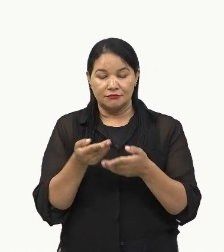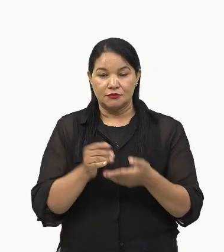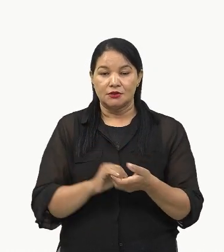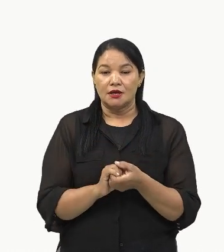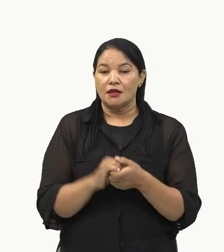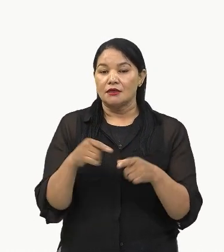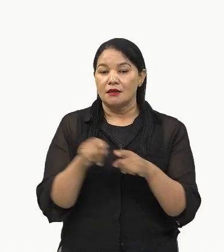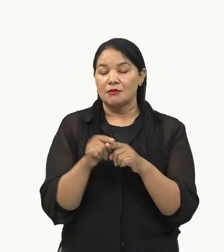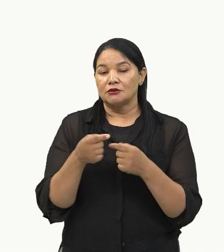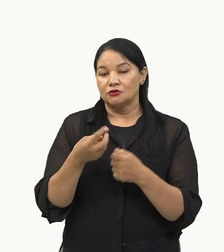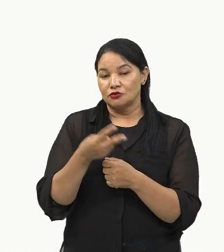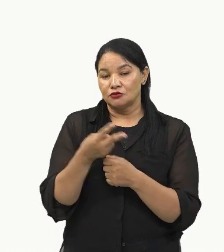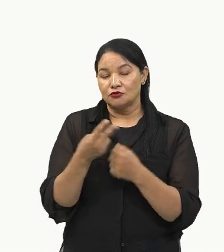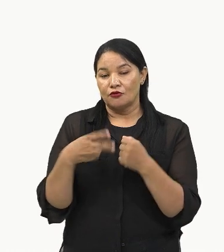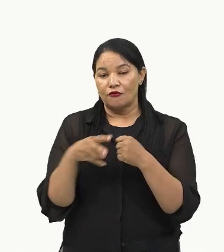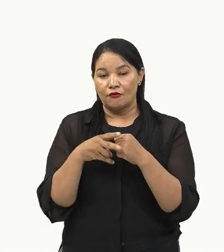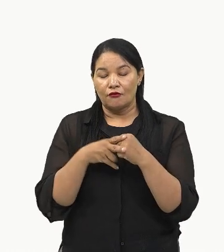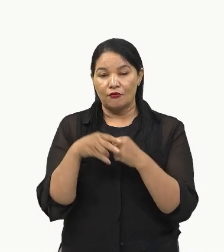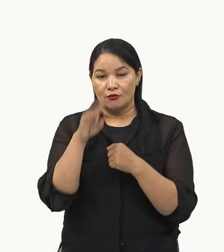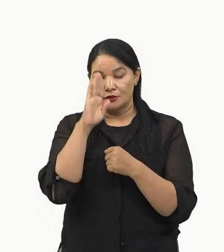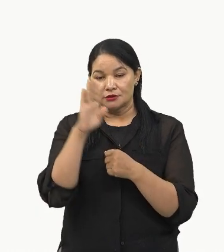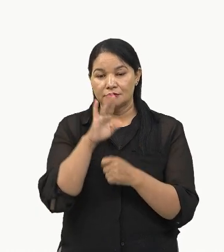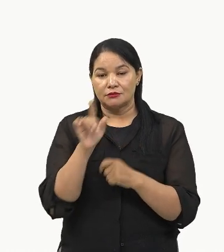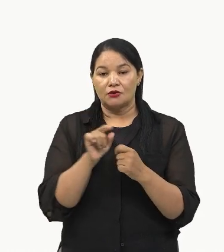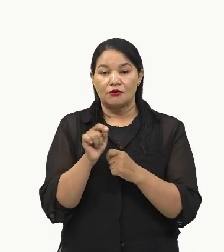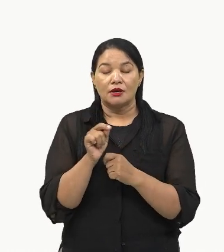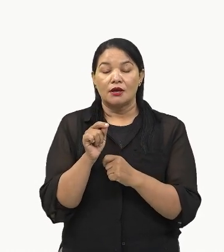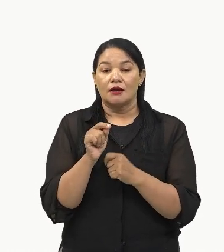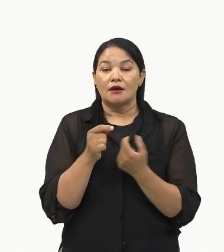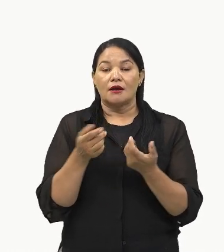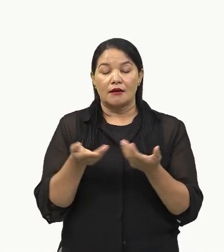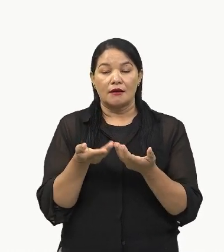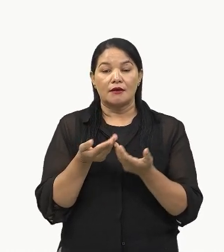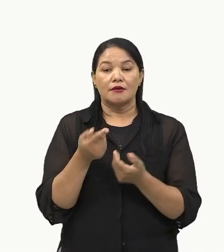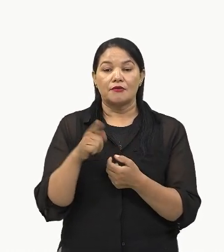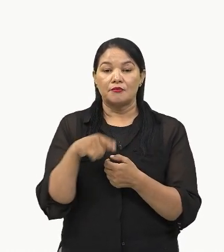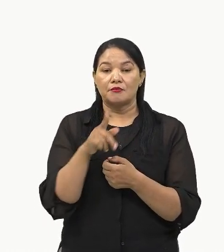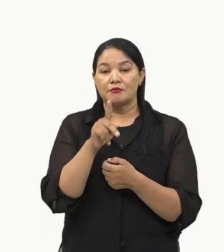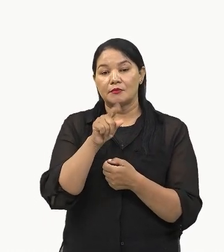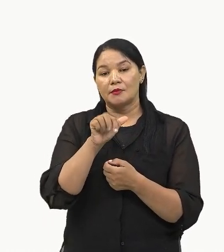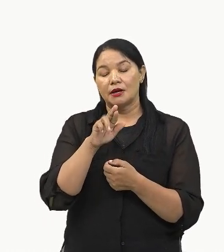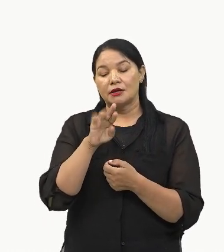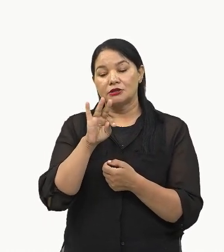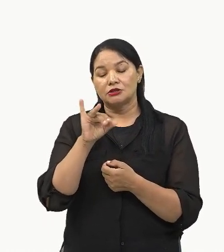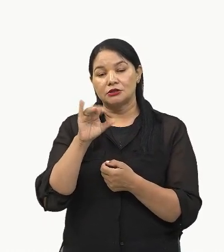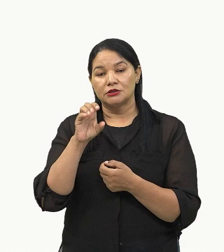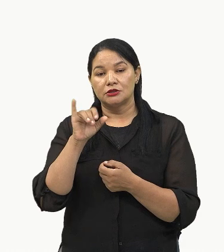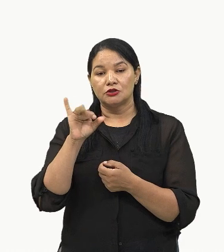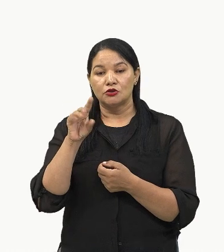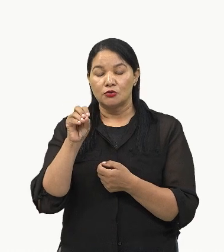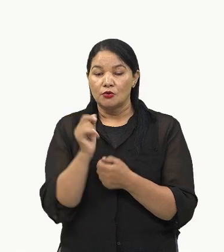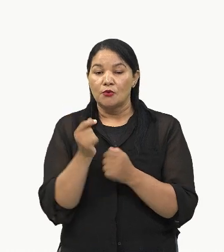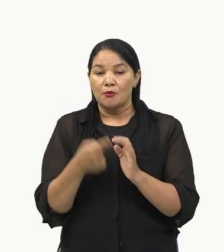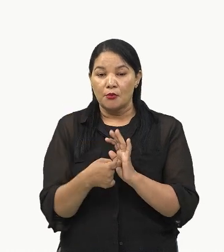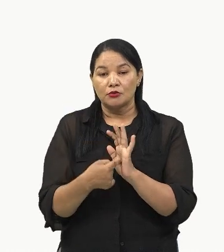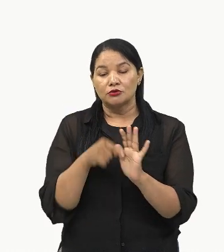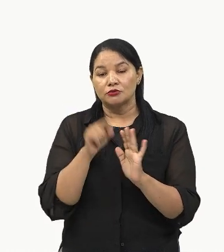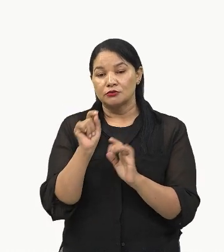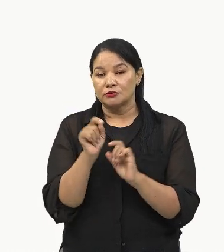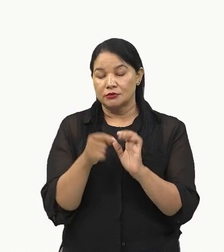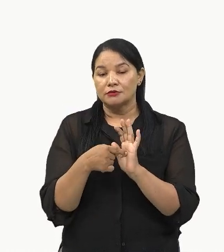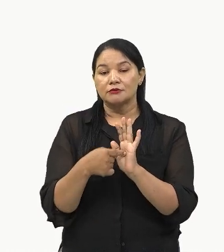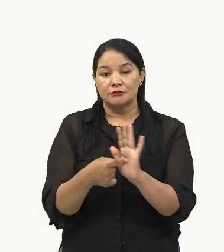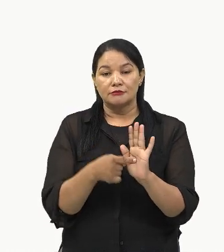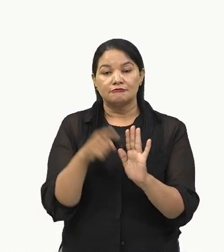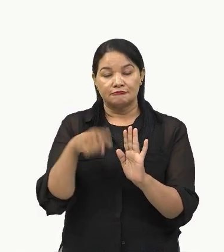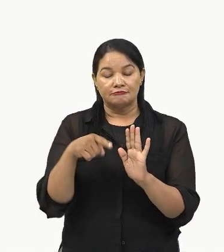o segundo verbo é o principal. E ele está no particípio. É ele que mostra, é ele que apresenta, é ele